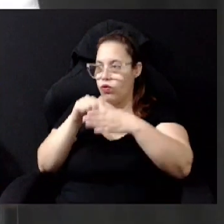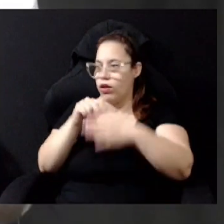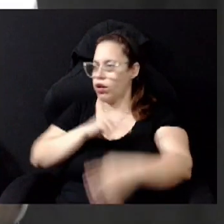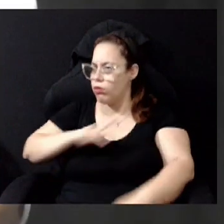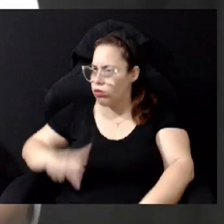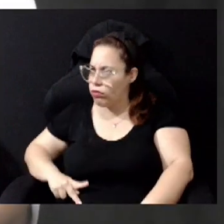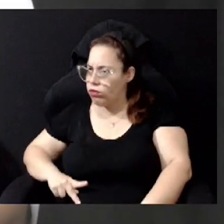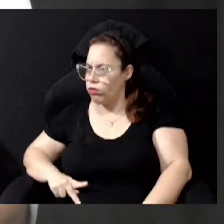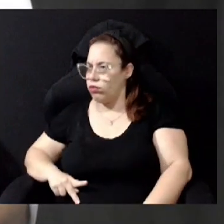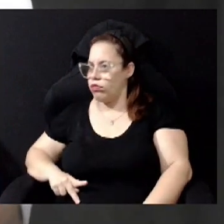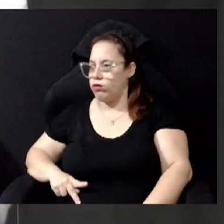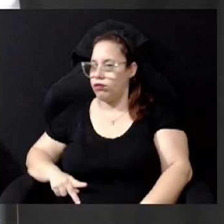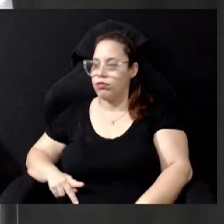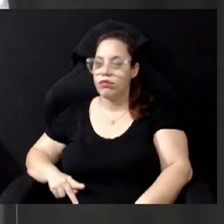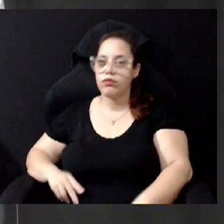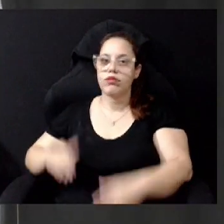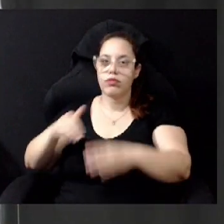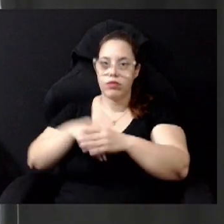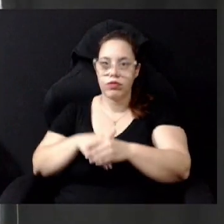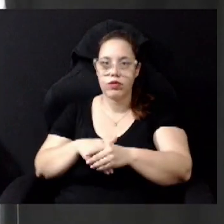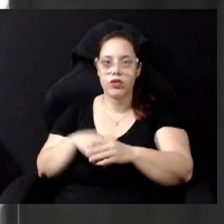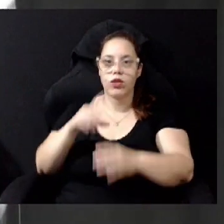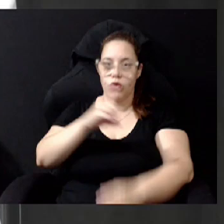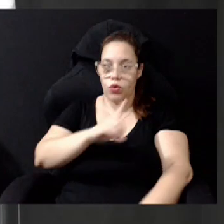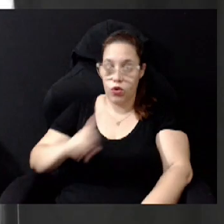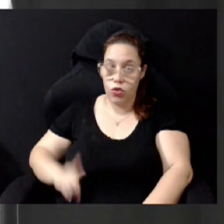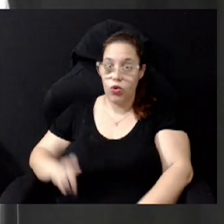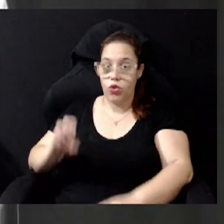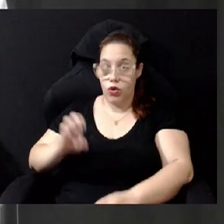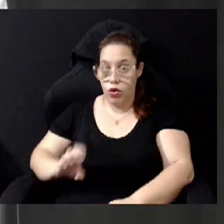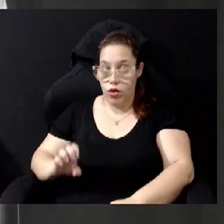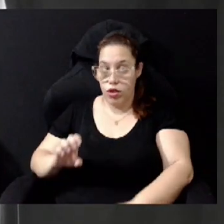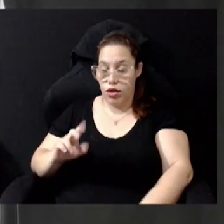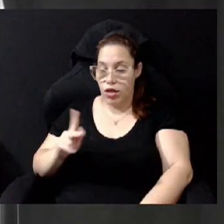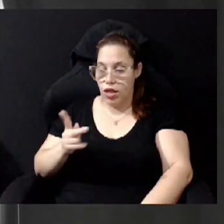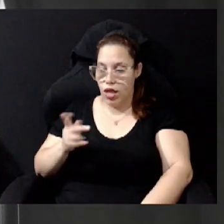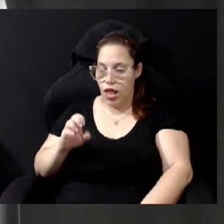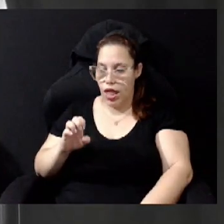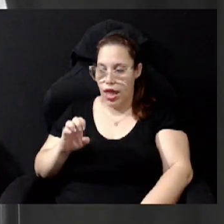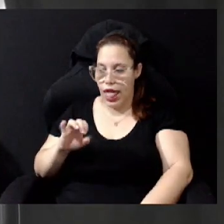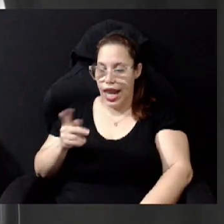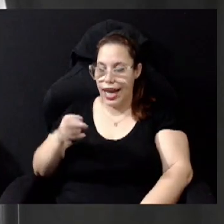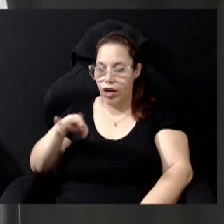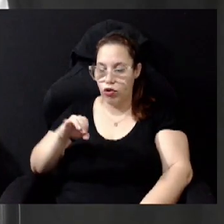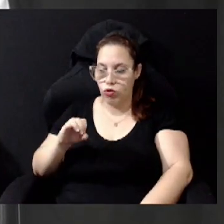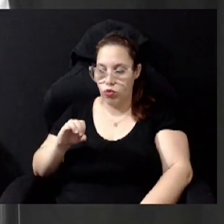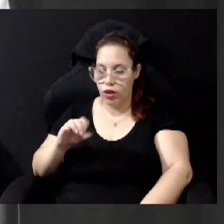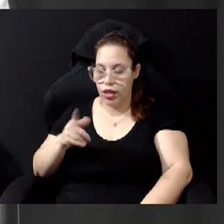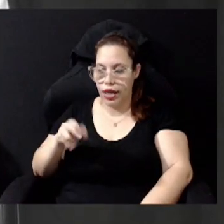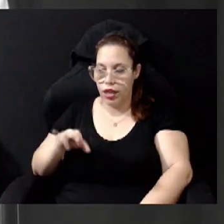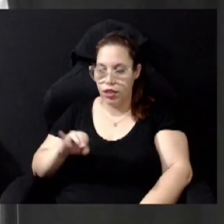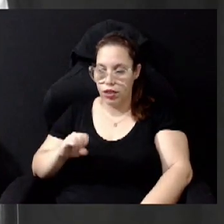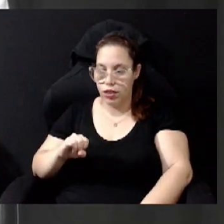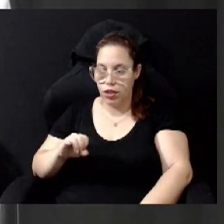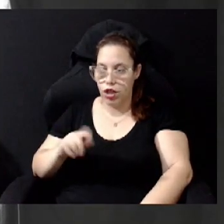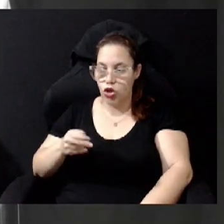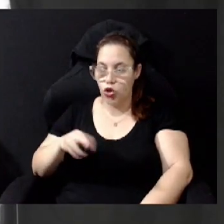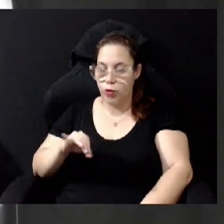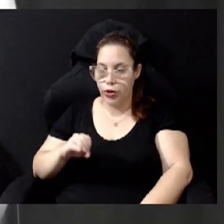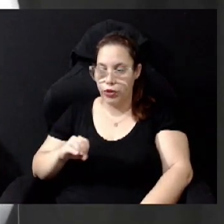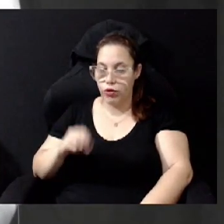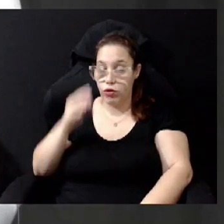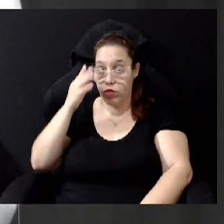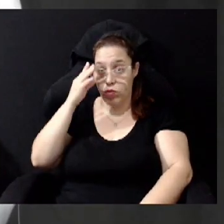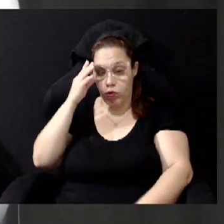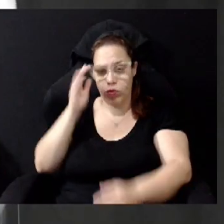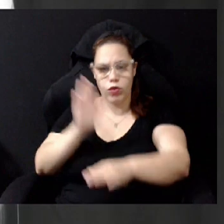E elegemos o nosso deputado estadual, Elinho Zanata, elegemos o nosso deputado federal, Gilberto Nascimento, ajudamos muito, ele